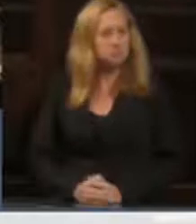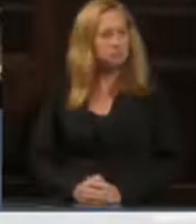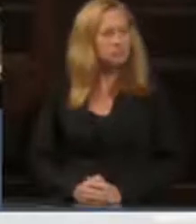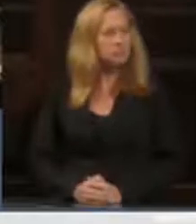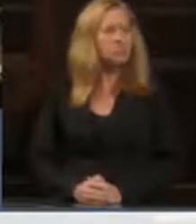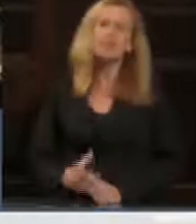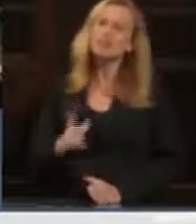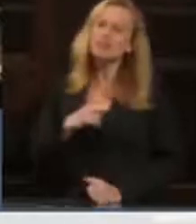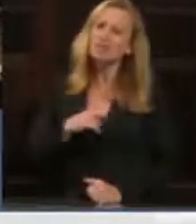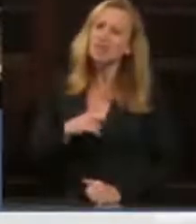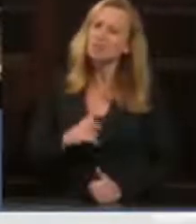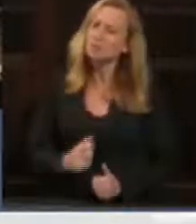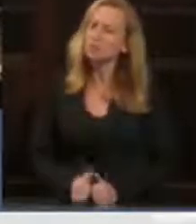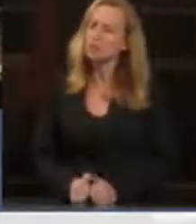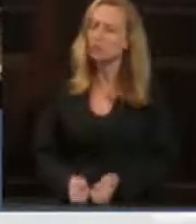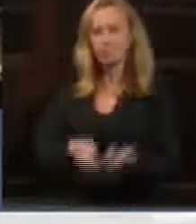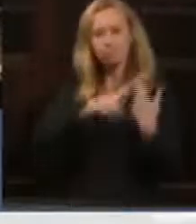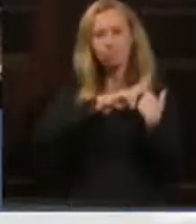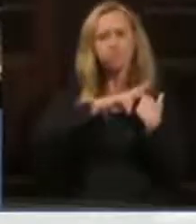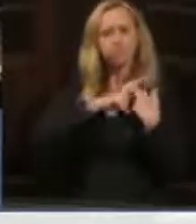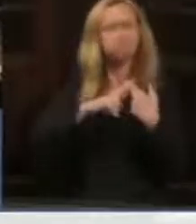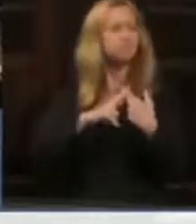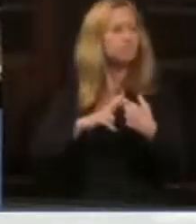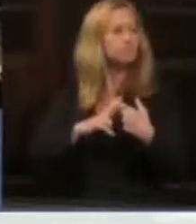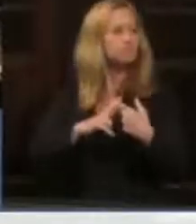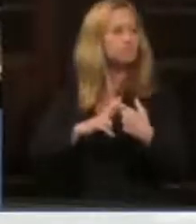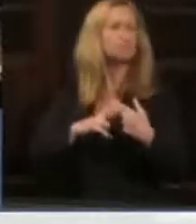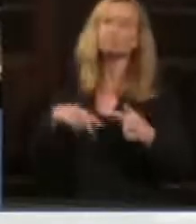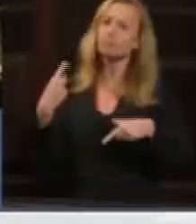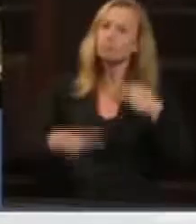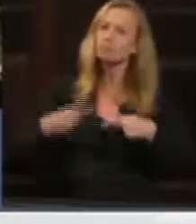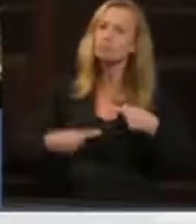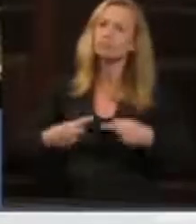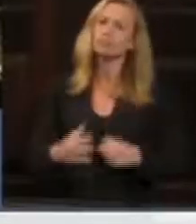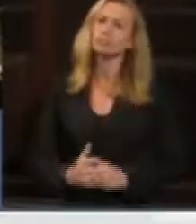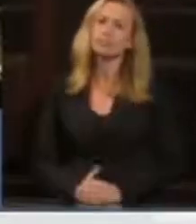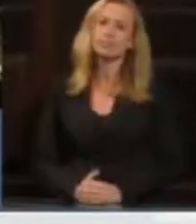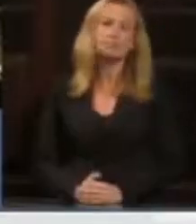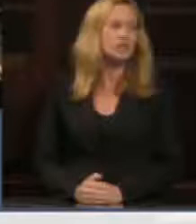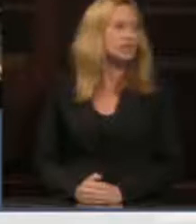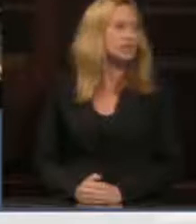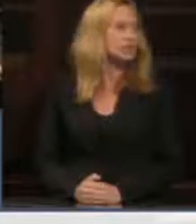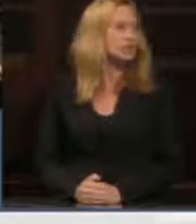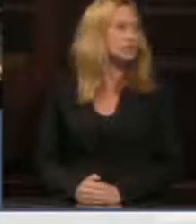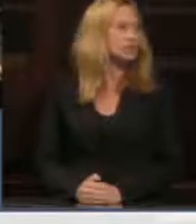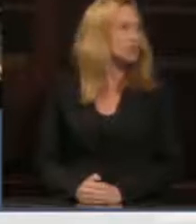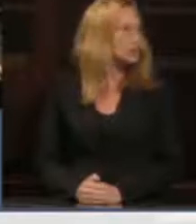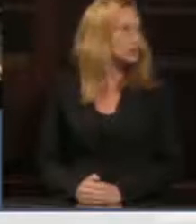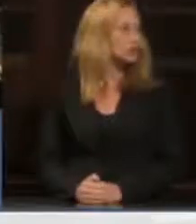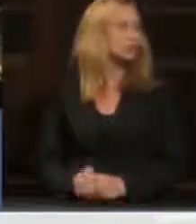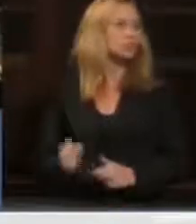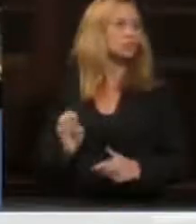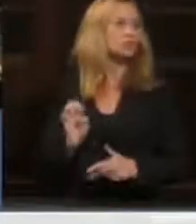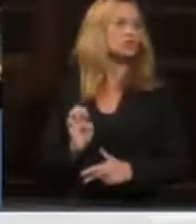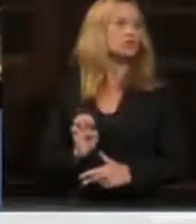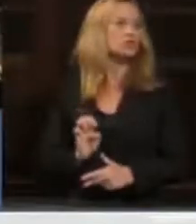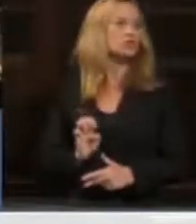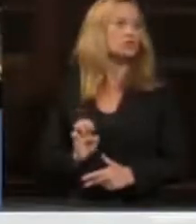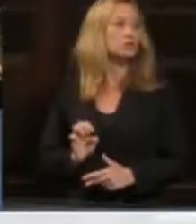Nós temos a responsabilidade política, como legisladores e legisladoras